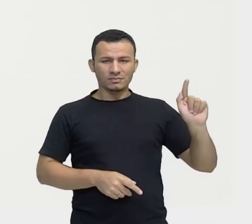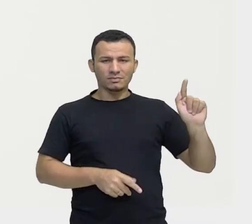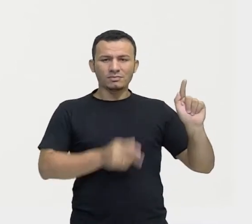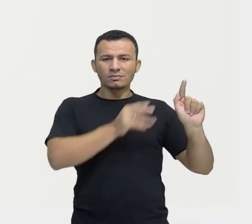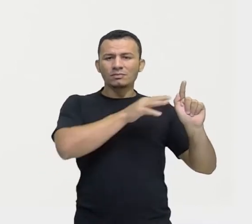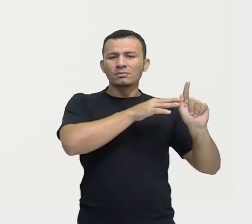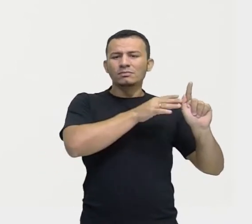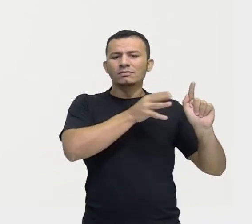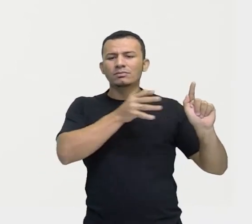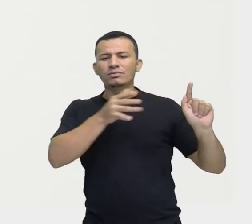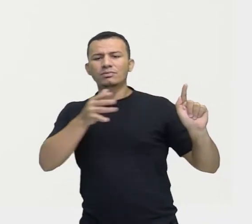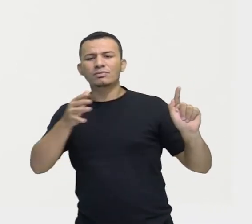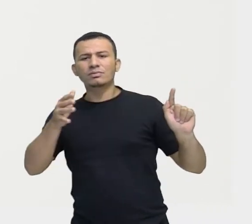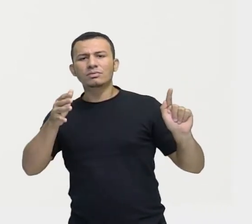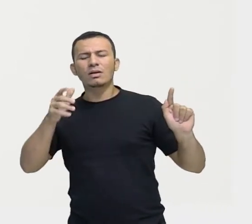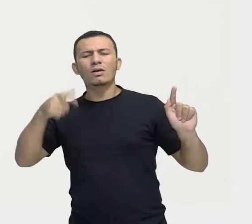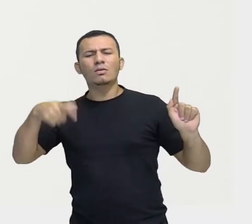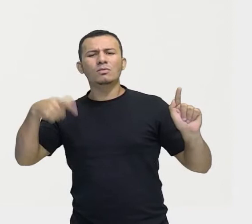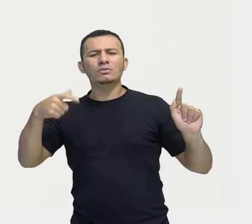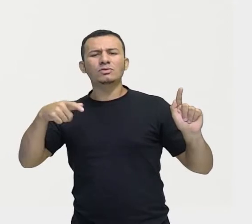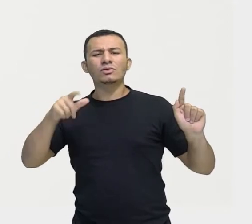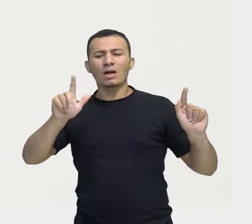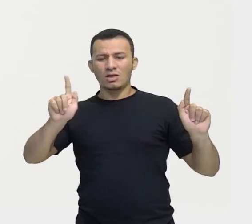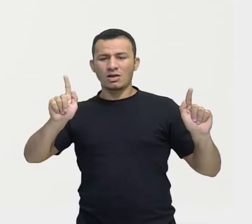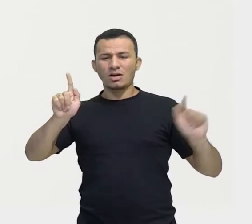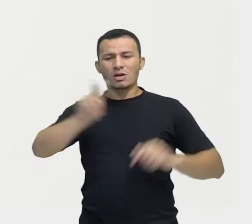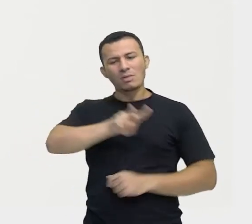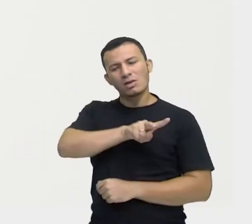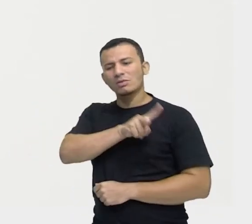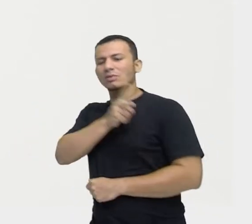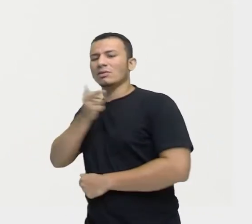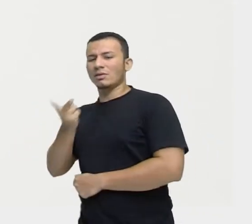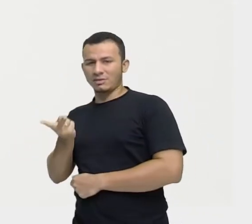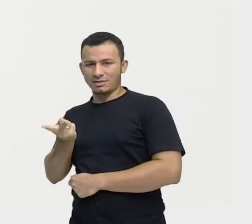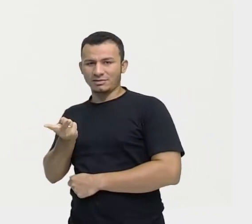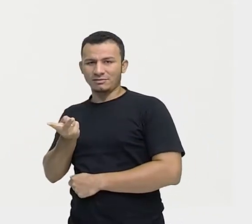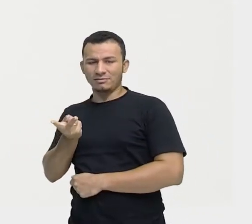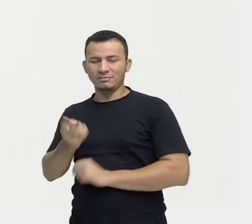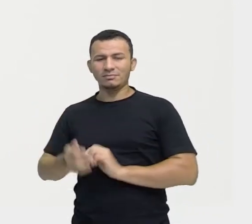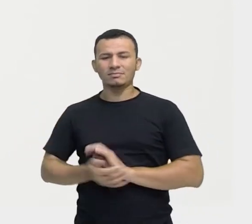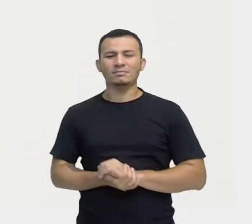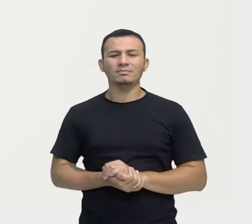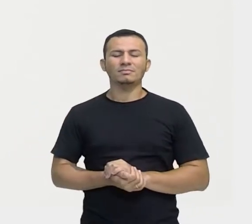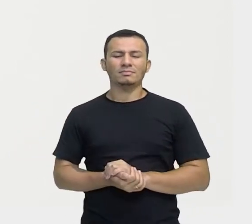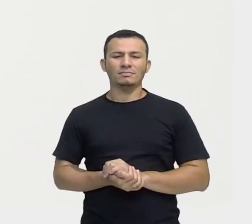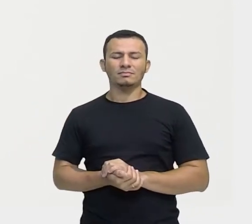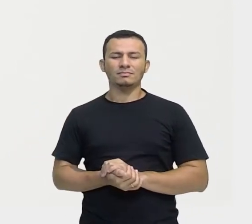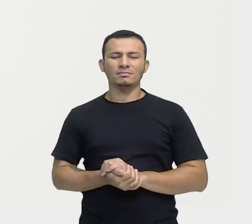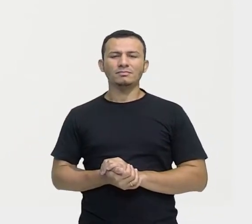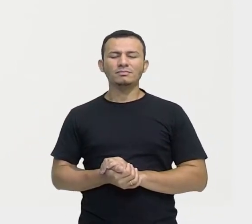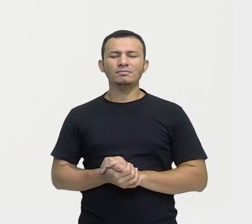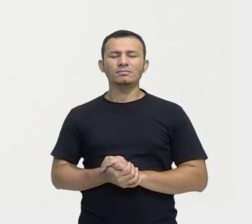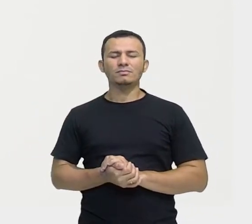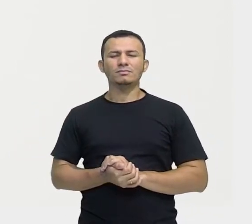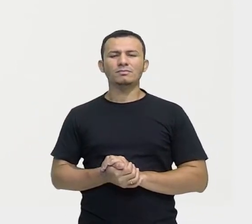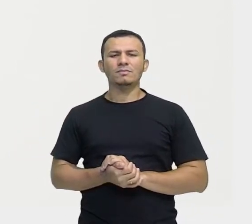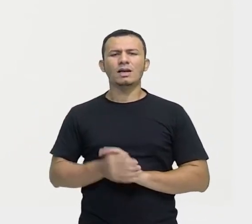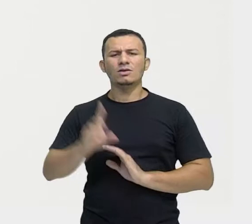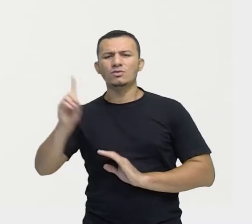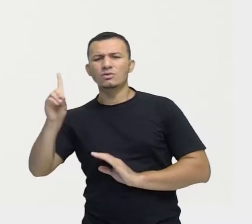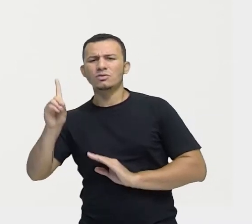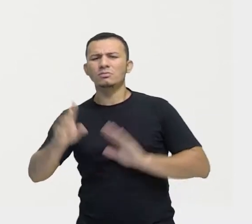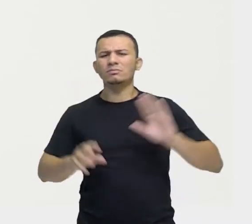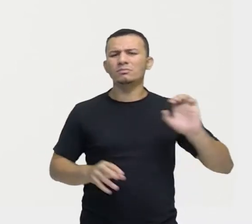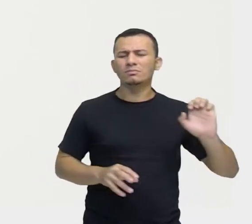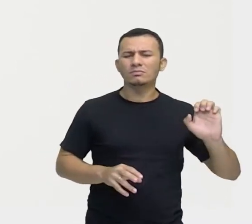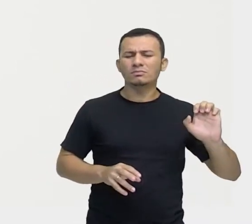nós queremos ir aonde? Para gramas. Olha aí, ó, professor, estou indo para gramas. Estou andando para a direita ou para a